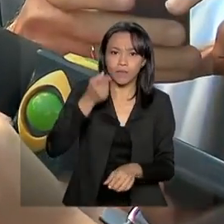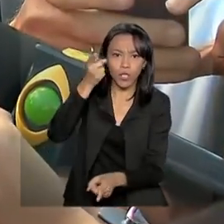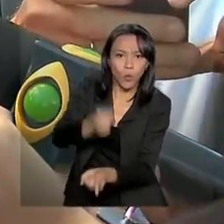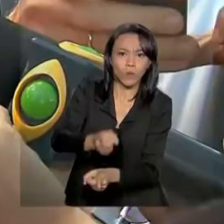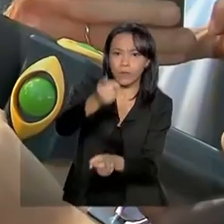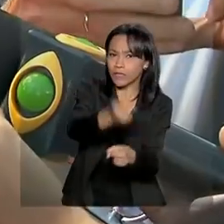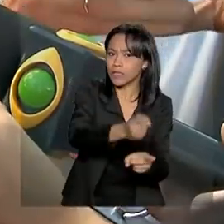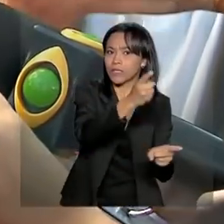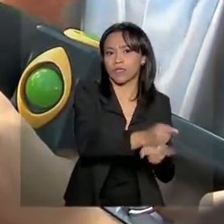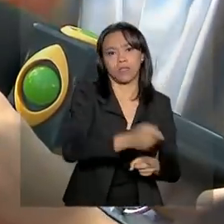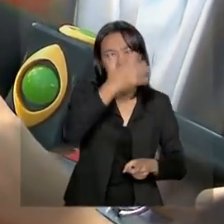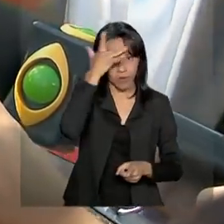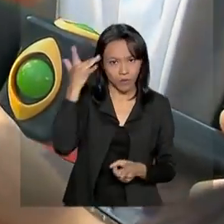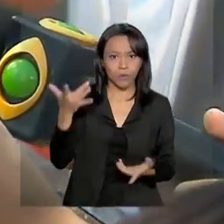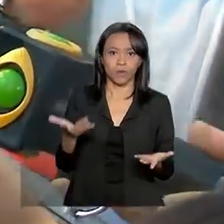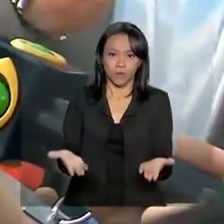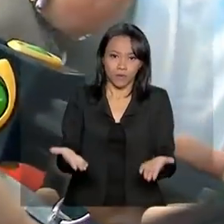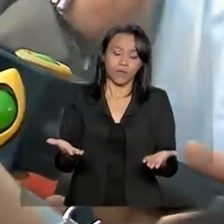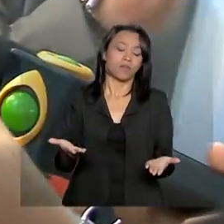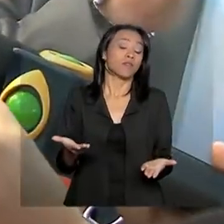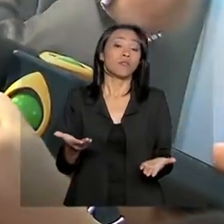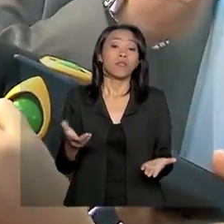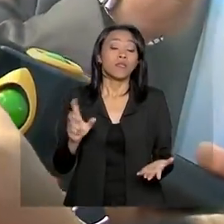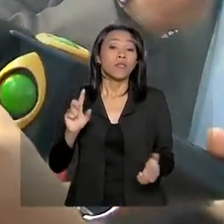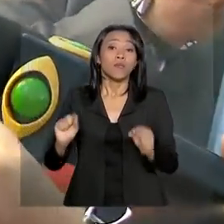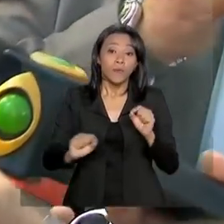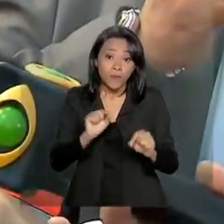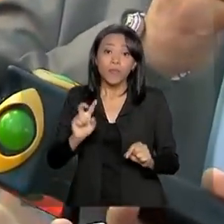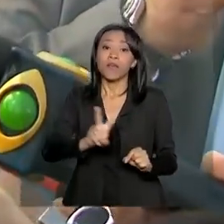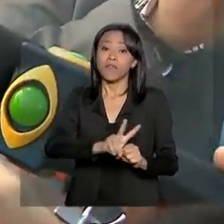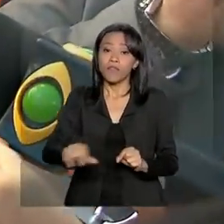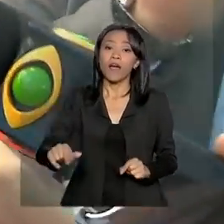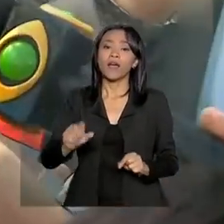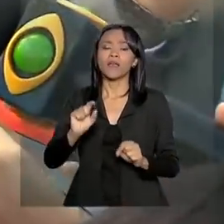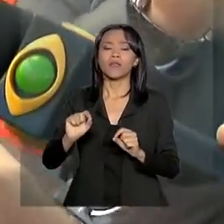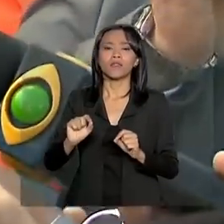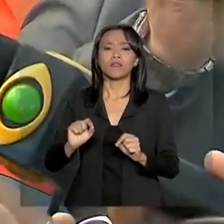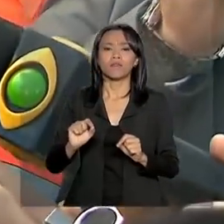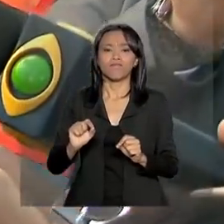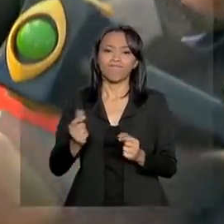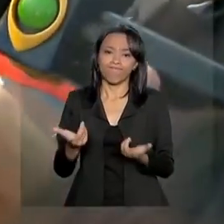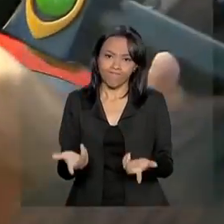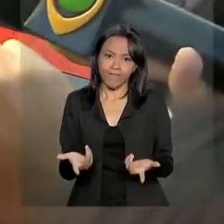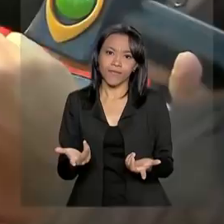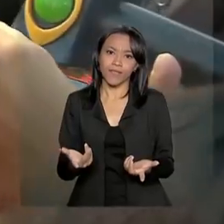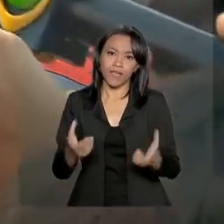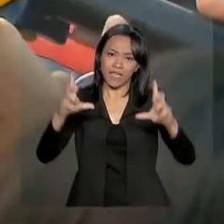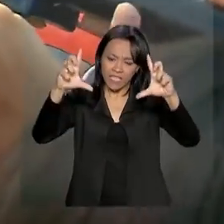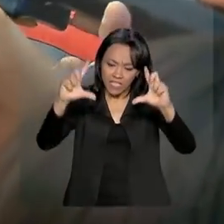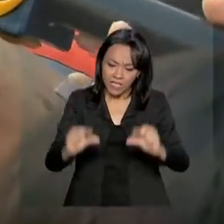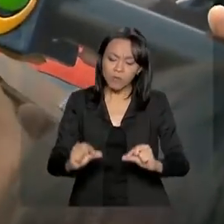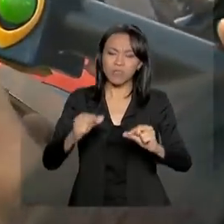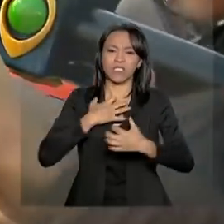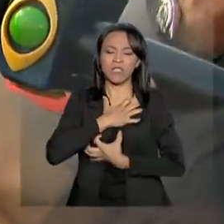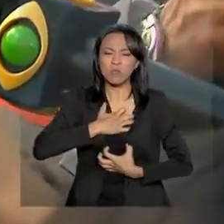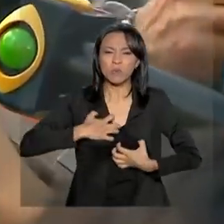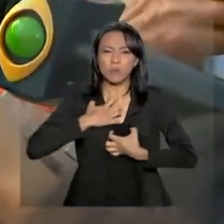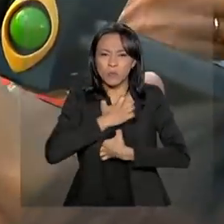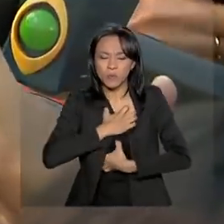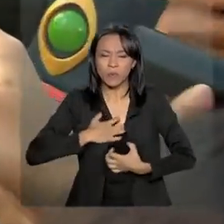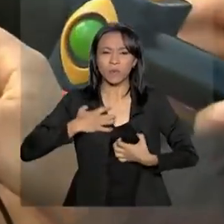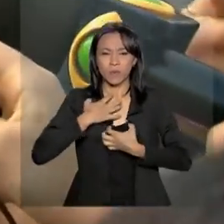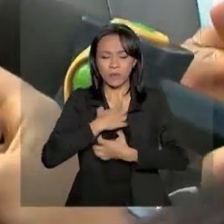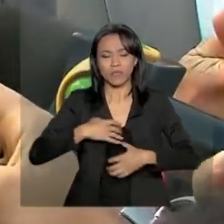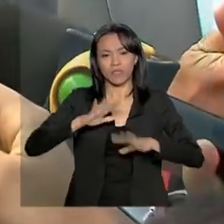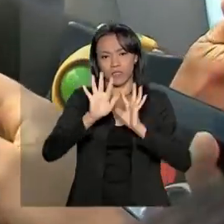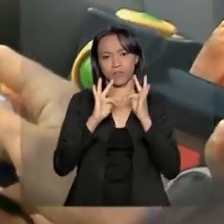encontrarmos vítimas, o que de certa forma vai amenizar em muito a angústia que as famílias dessas